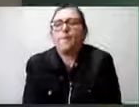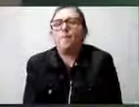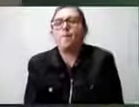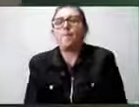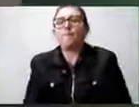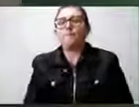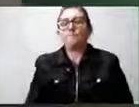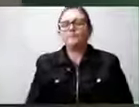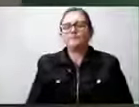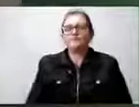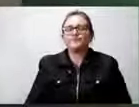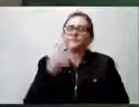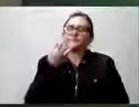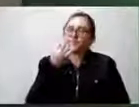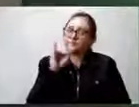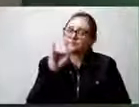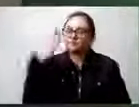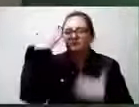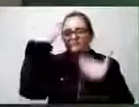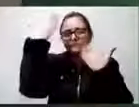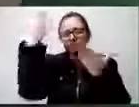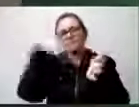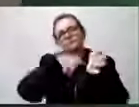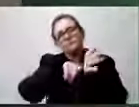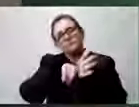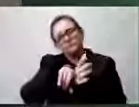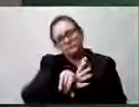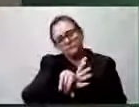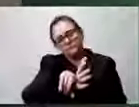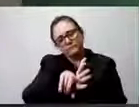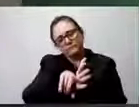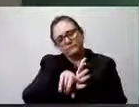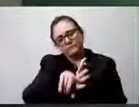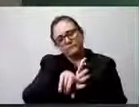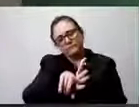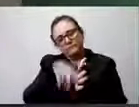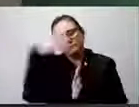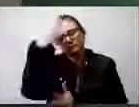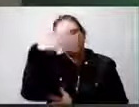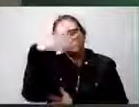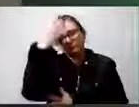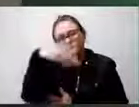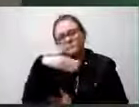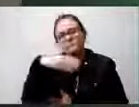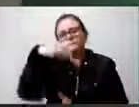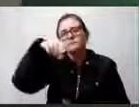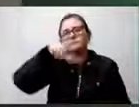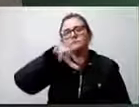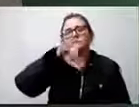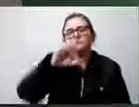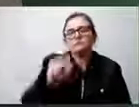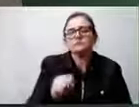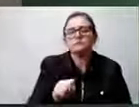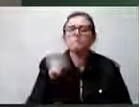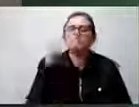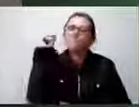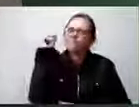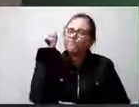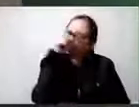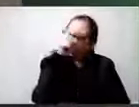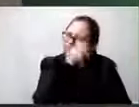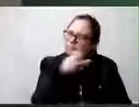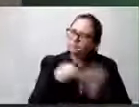Oi, Nathalie, obrigada pela sua pergunta. Eu acho que Maurício já antecipou aí, né? Difícil, mas acho que a